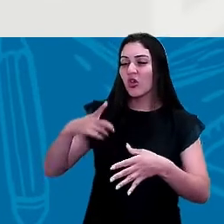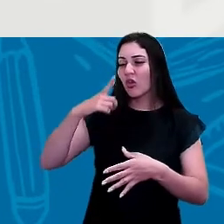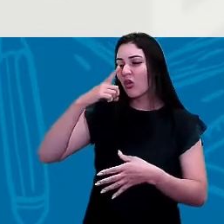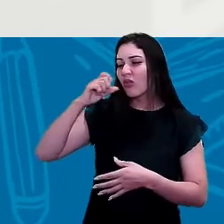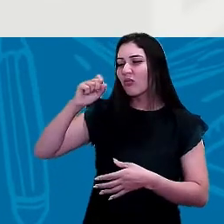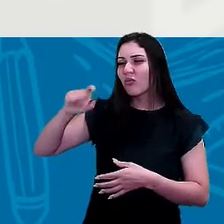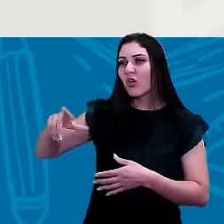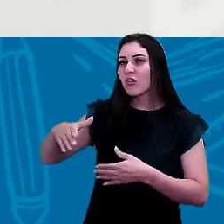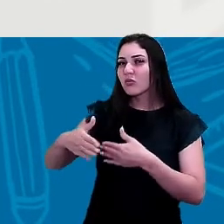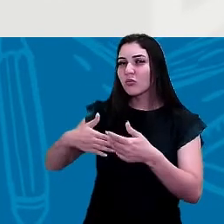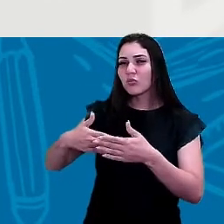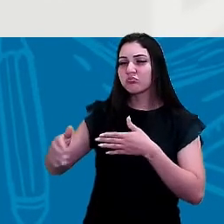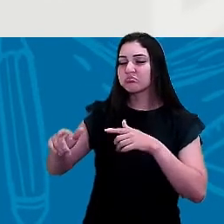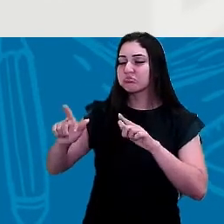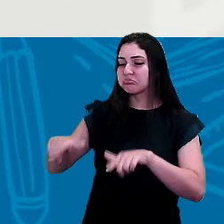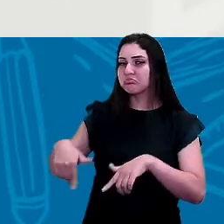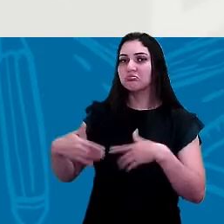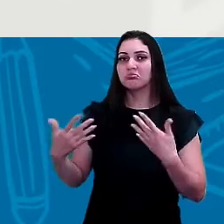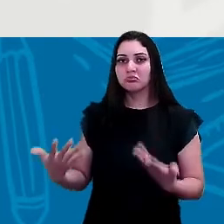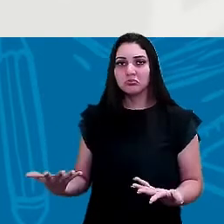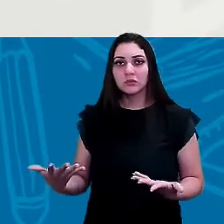forma